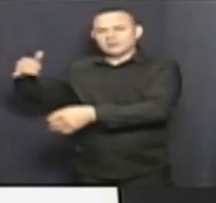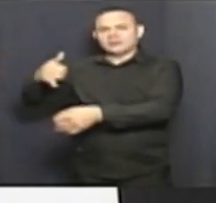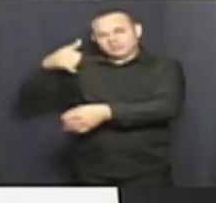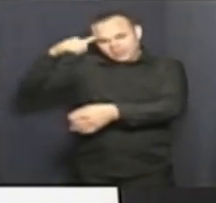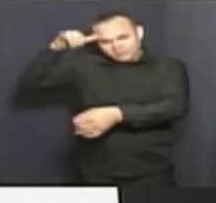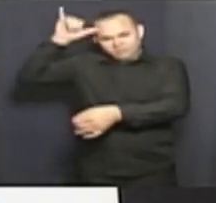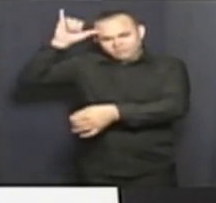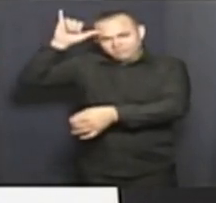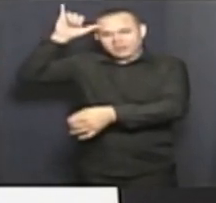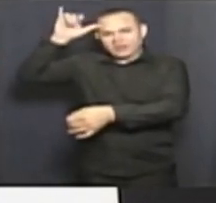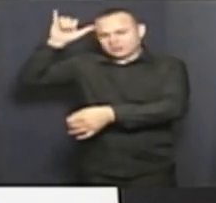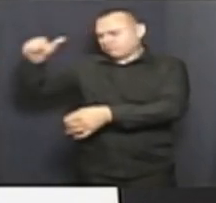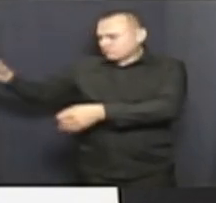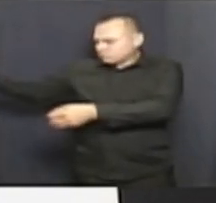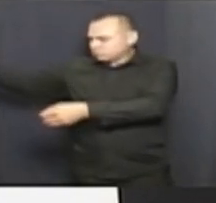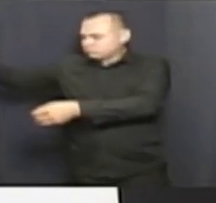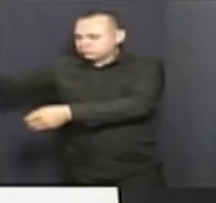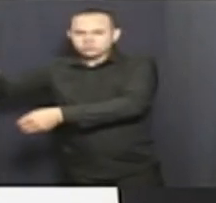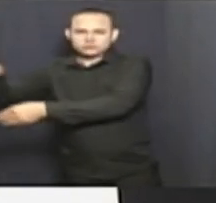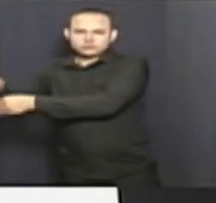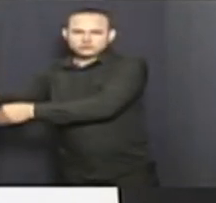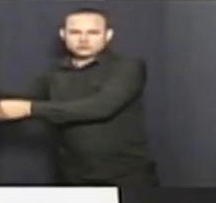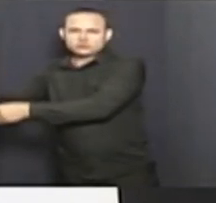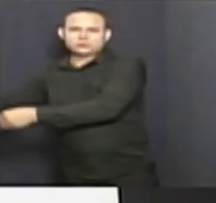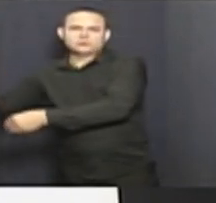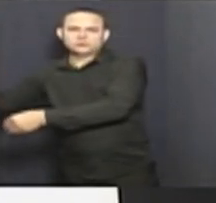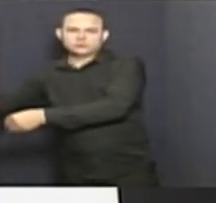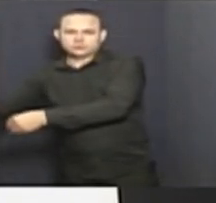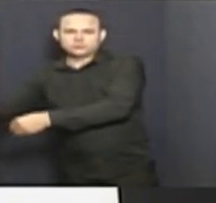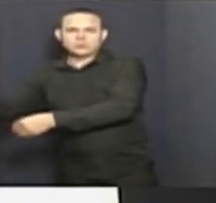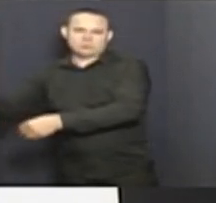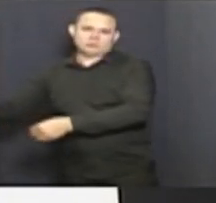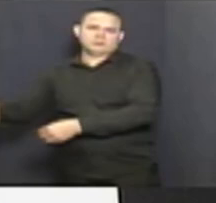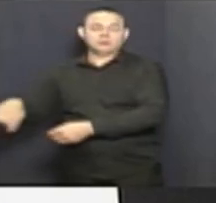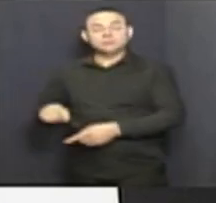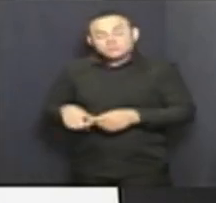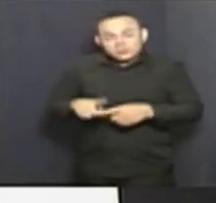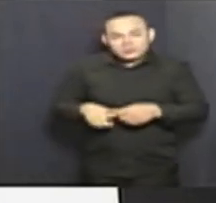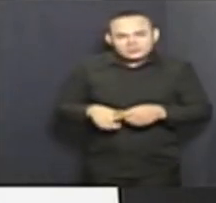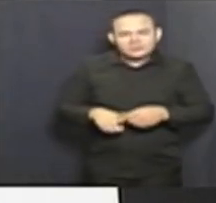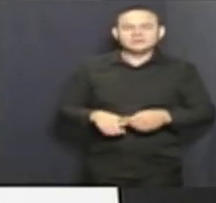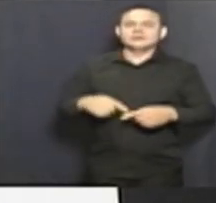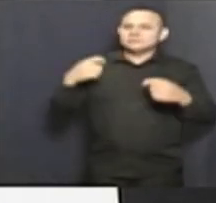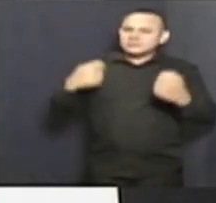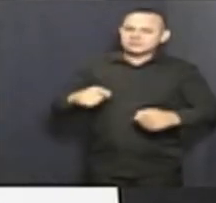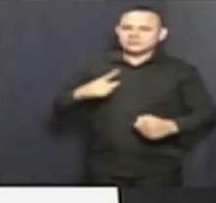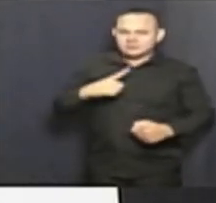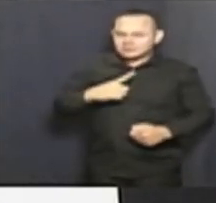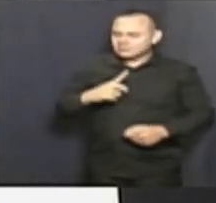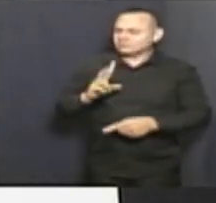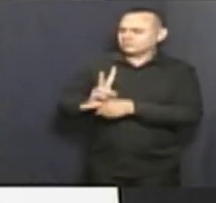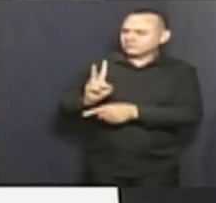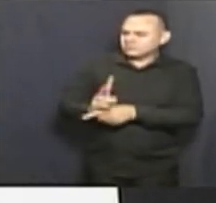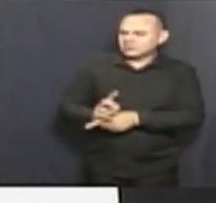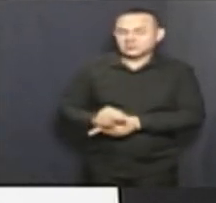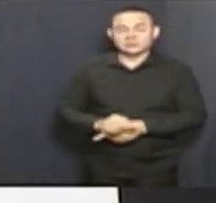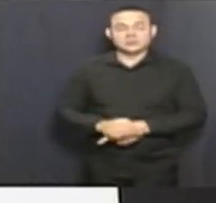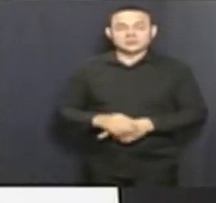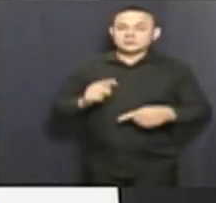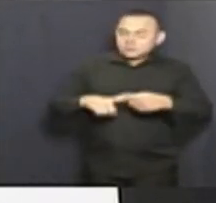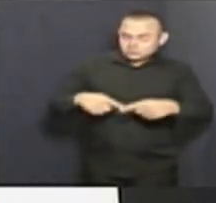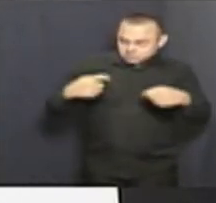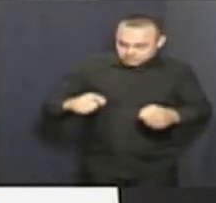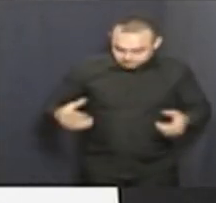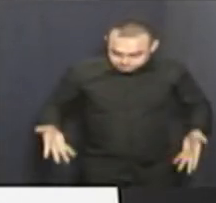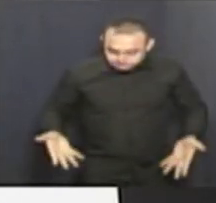para socorrer os ribeirinhos que se faça se abra os incentive